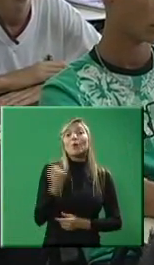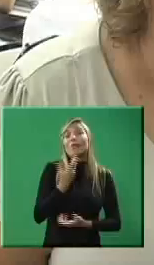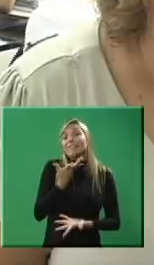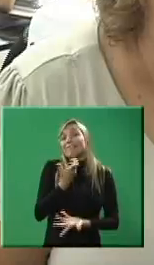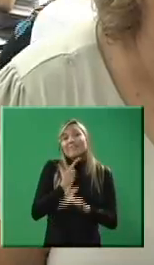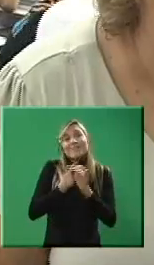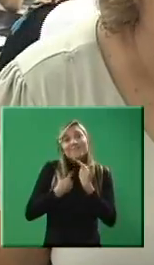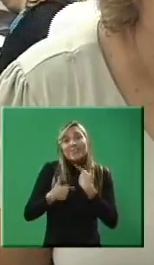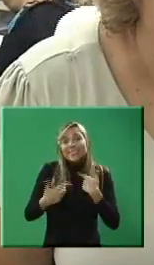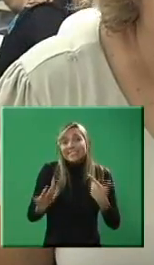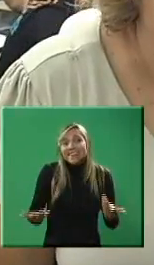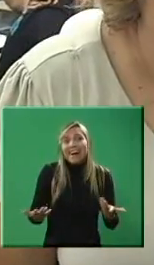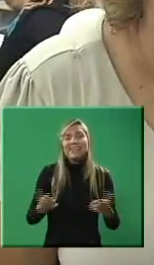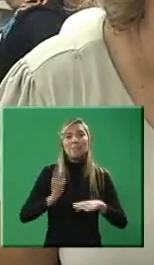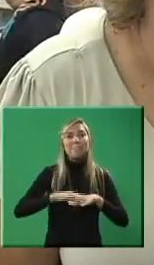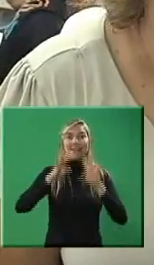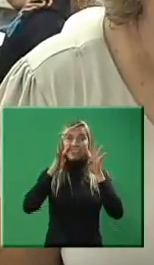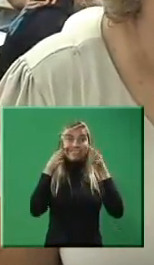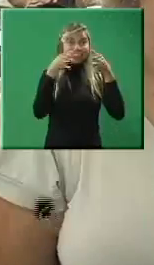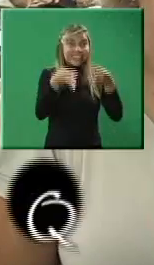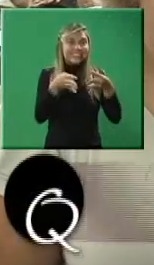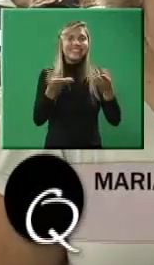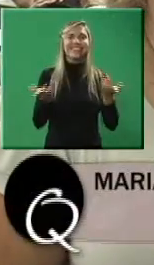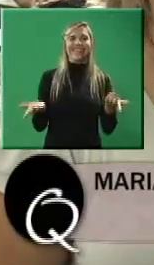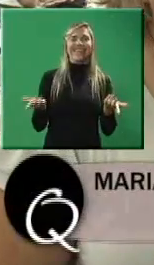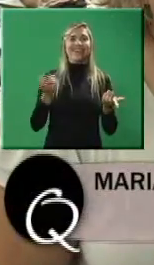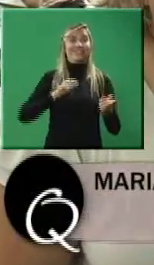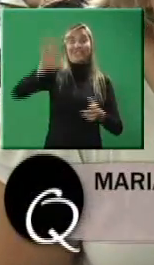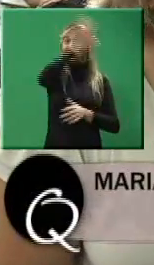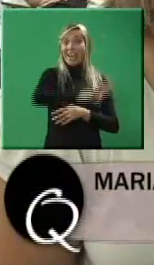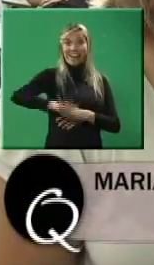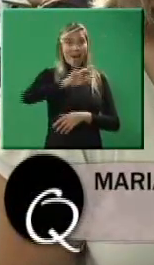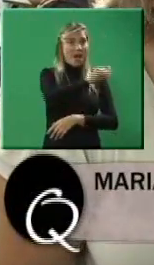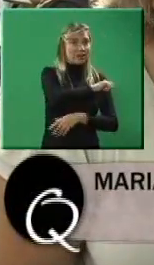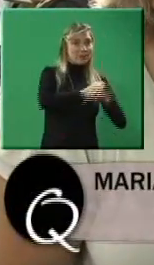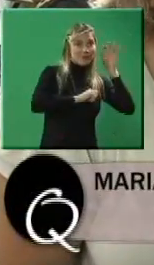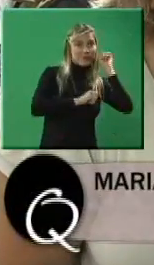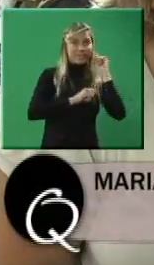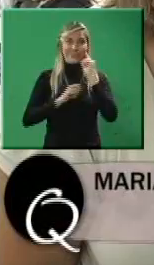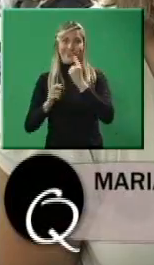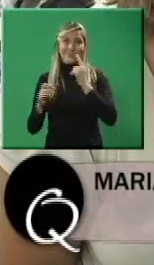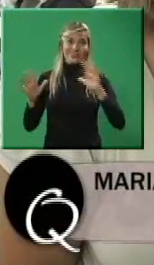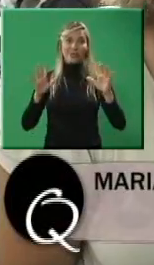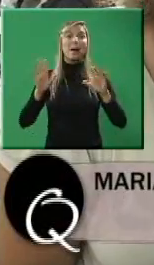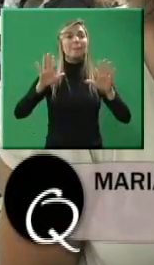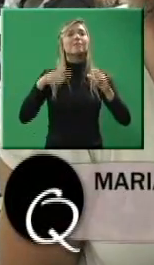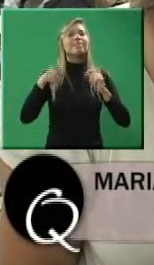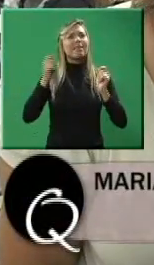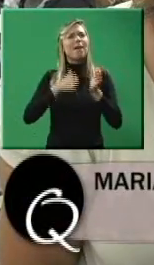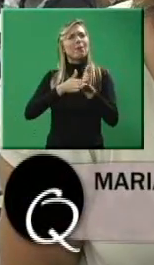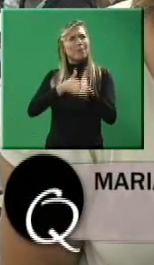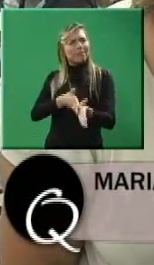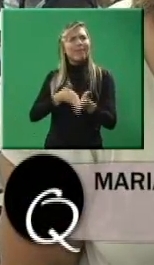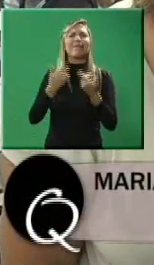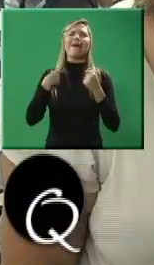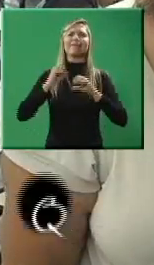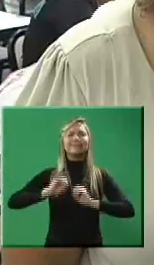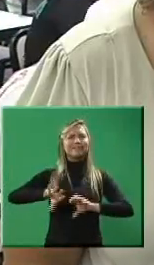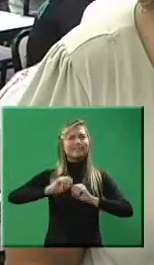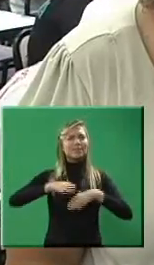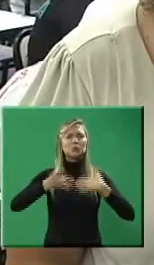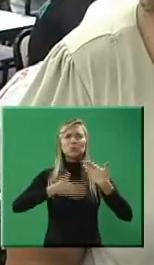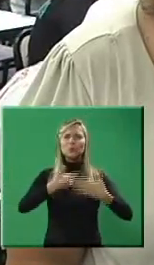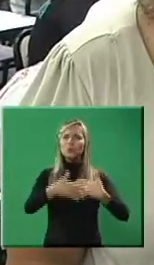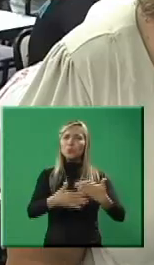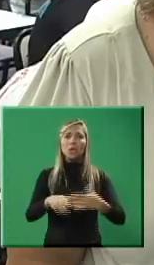A gente procura dar uma atenção geral, porém a gente vai acompanhando